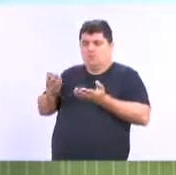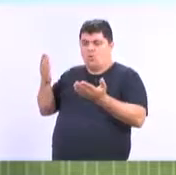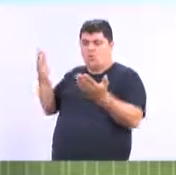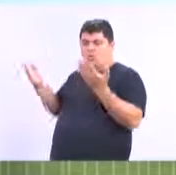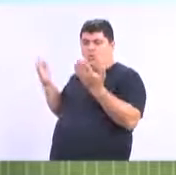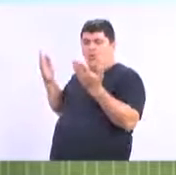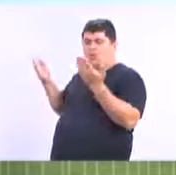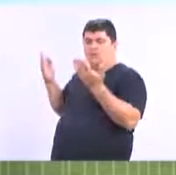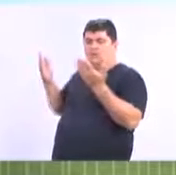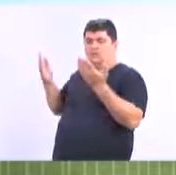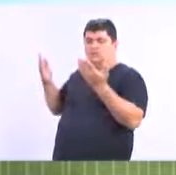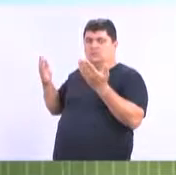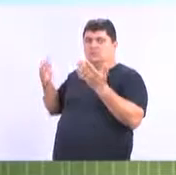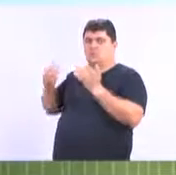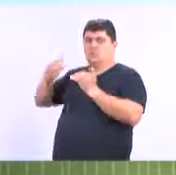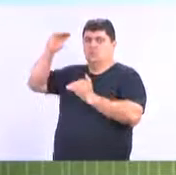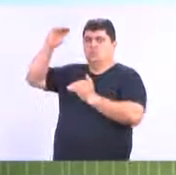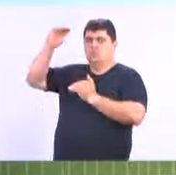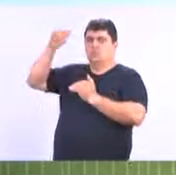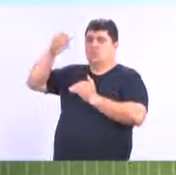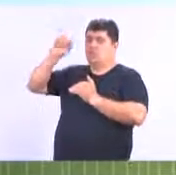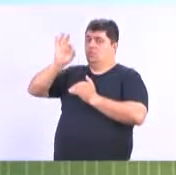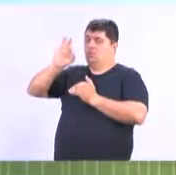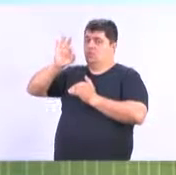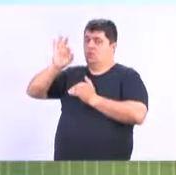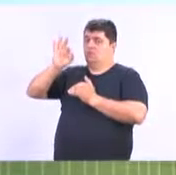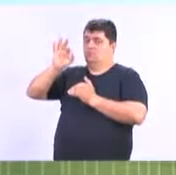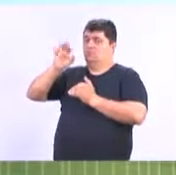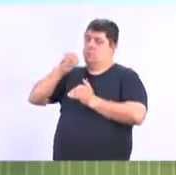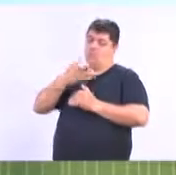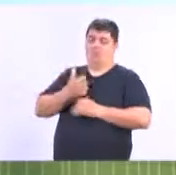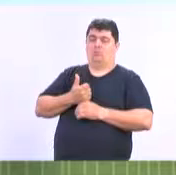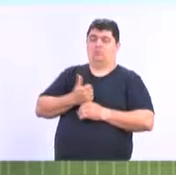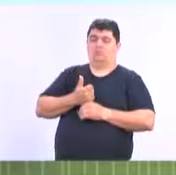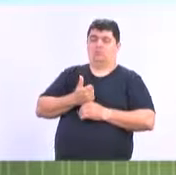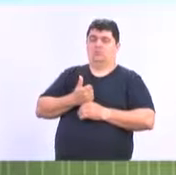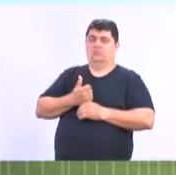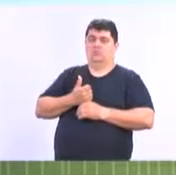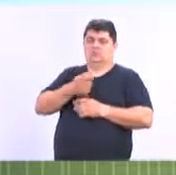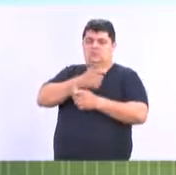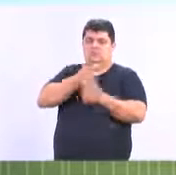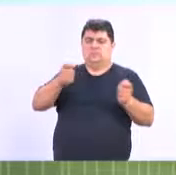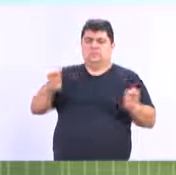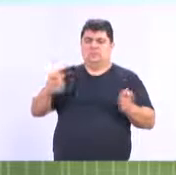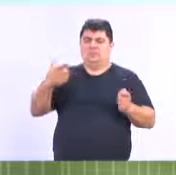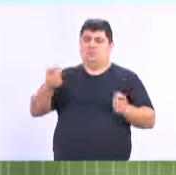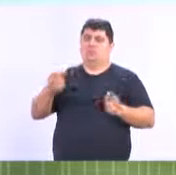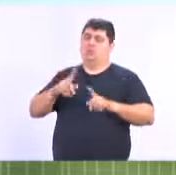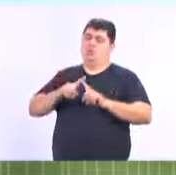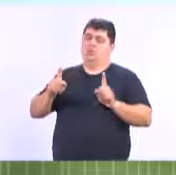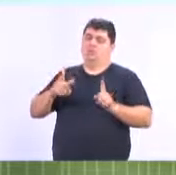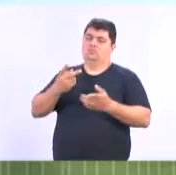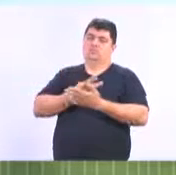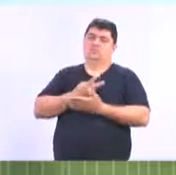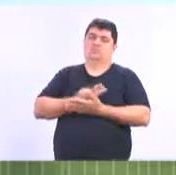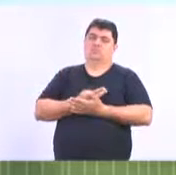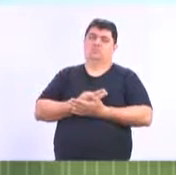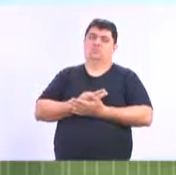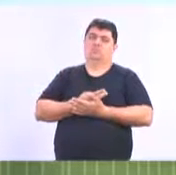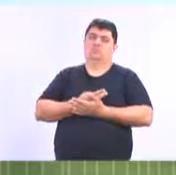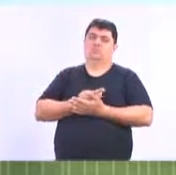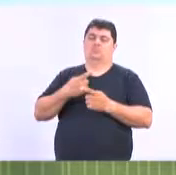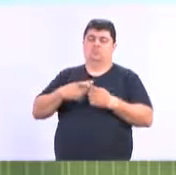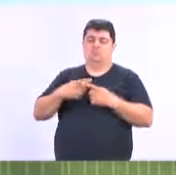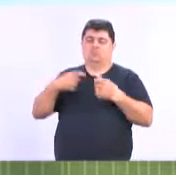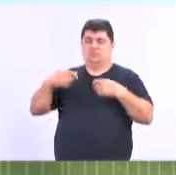aumentou minhas vendas? Aumentou 10% no último ano. Tá bem, e as minhas despesas? Aumentou quanto? 20%? Opa, tem alguma coisa errada. As